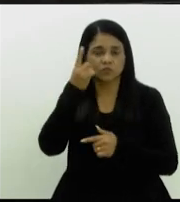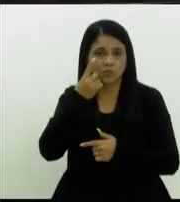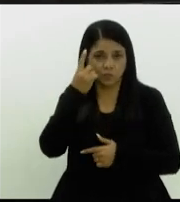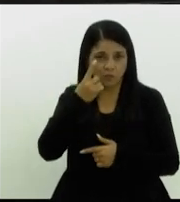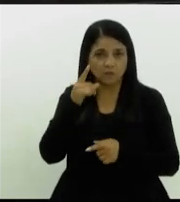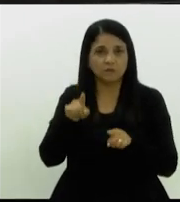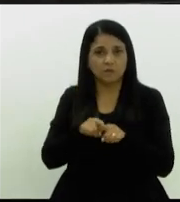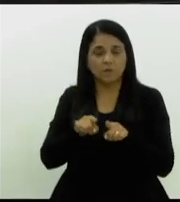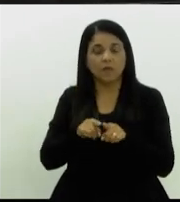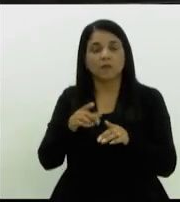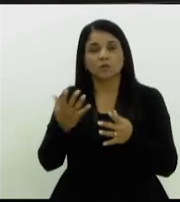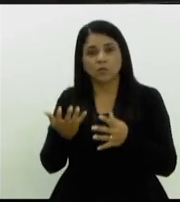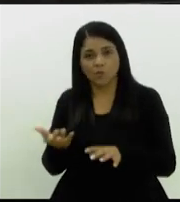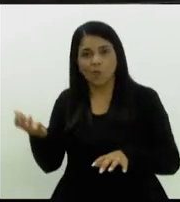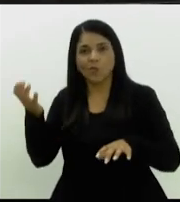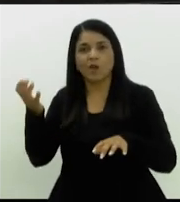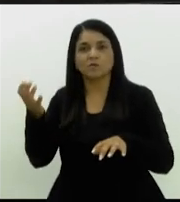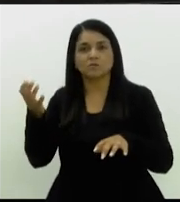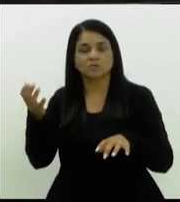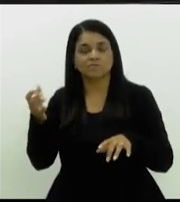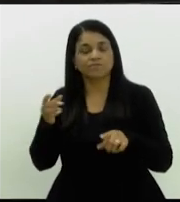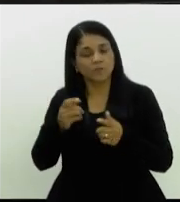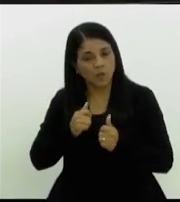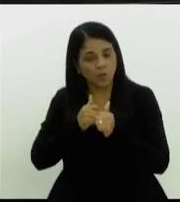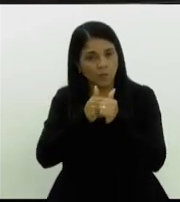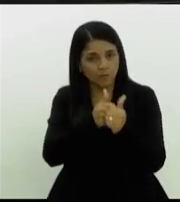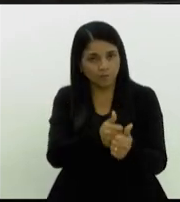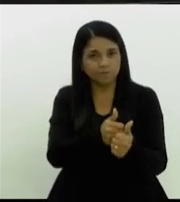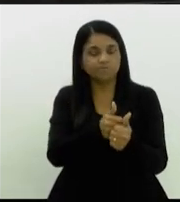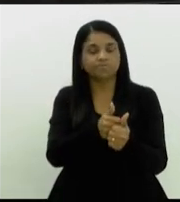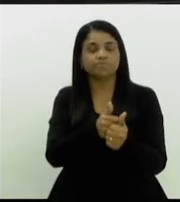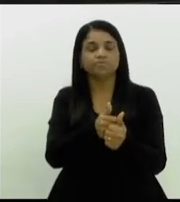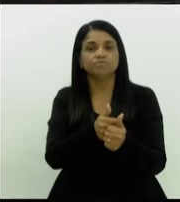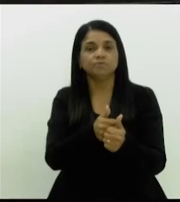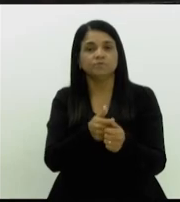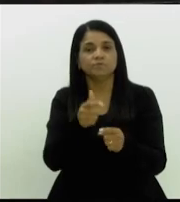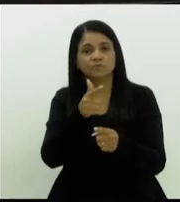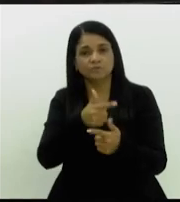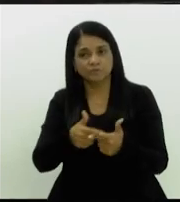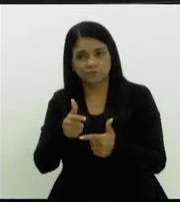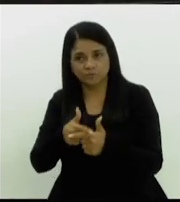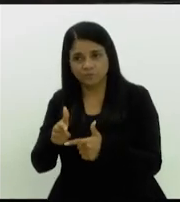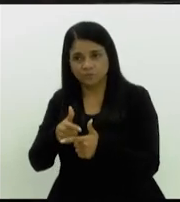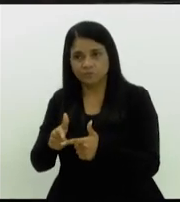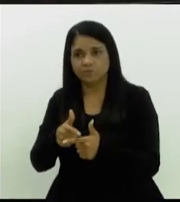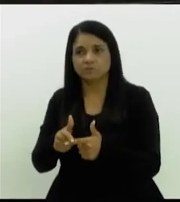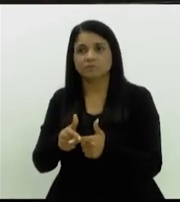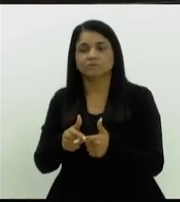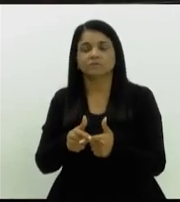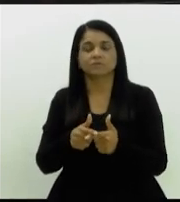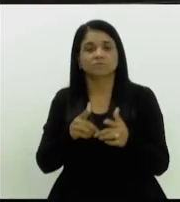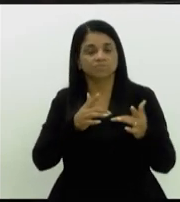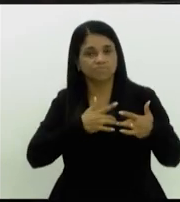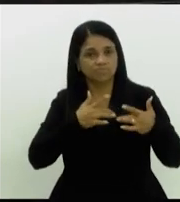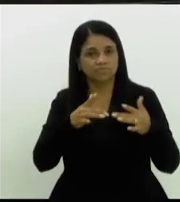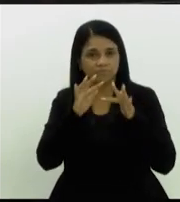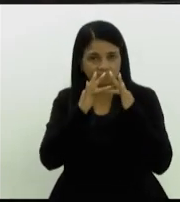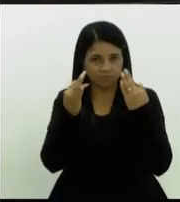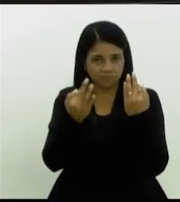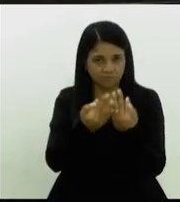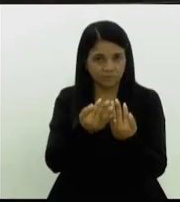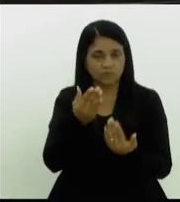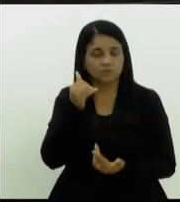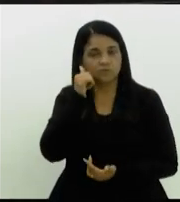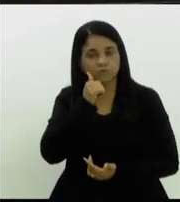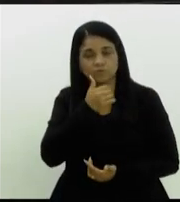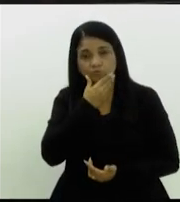mas do Congresso, seguiremos acompanhando essa situação e nos solidarizando diretamente com a familiar dessa estudante